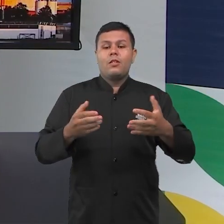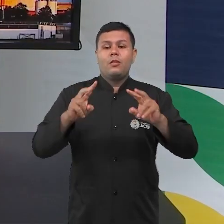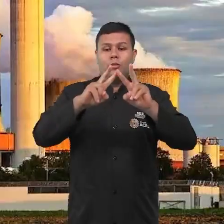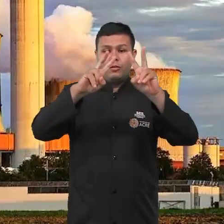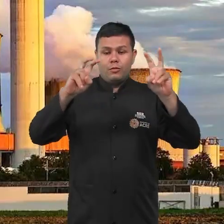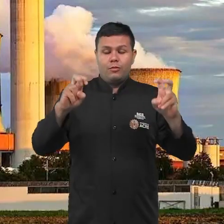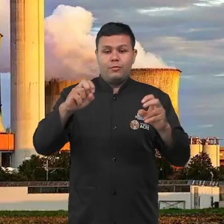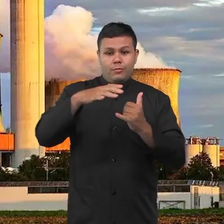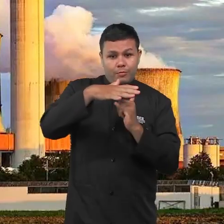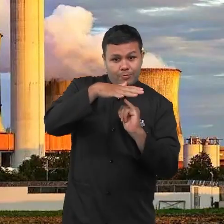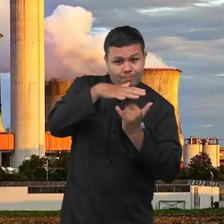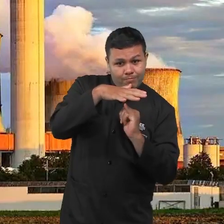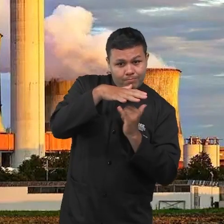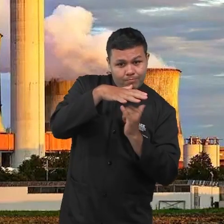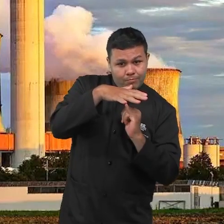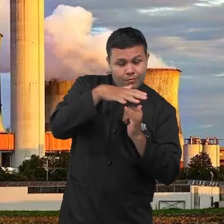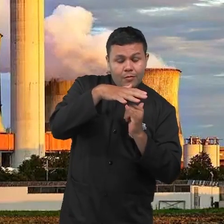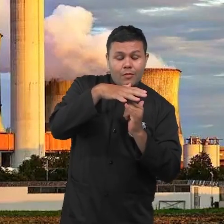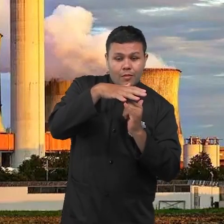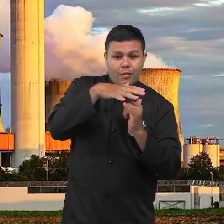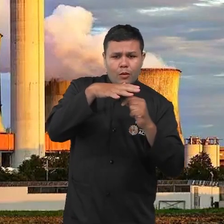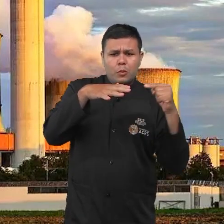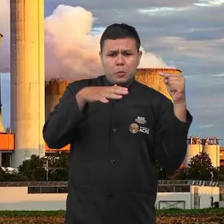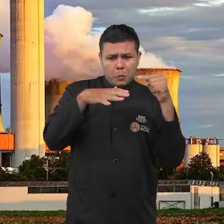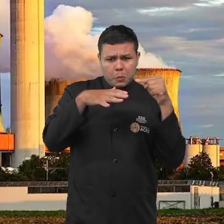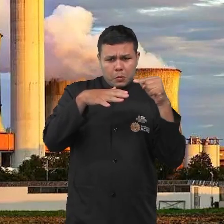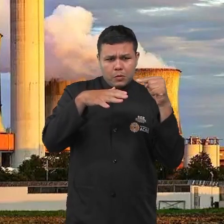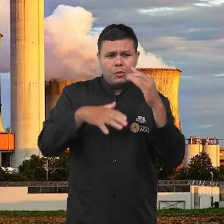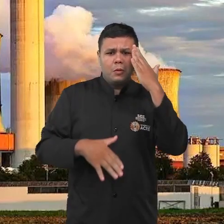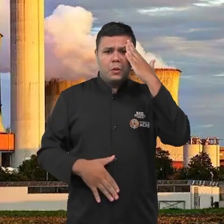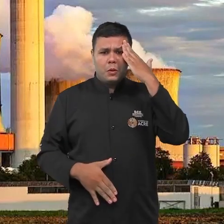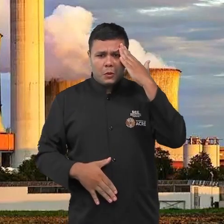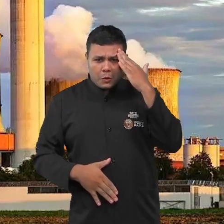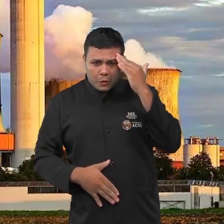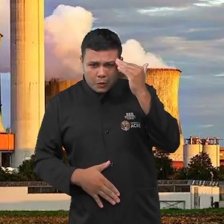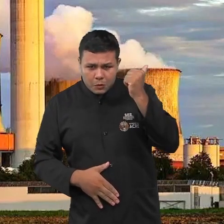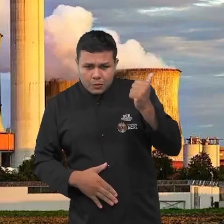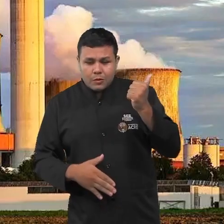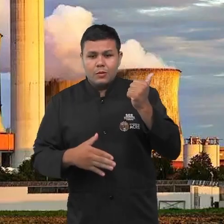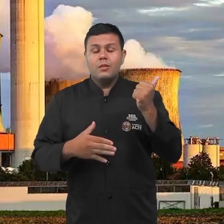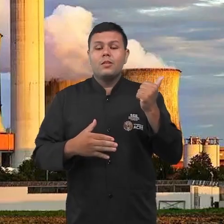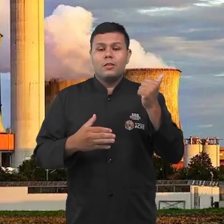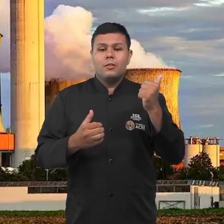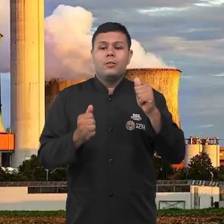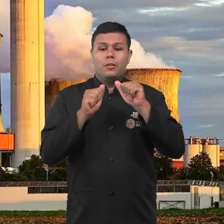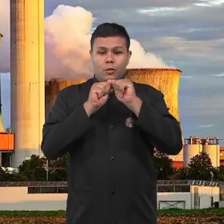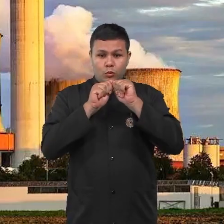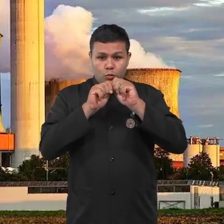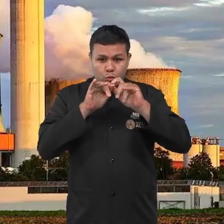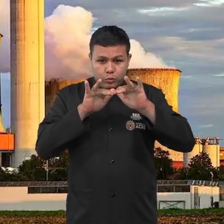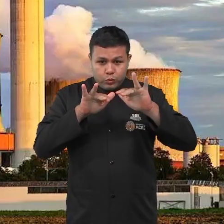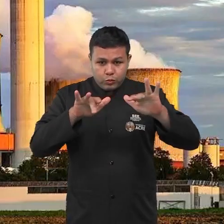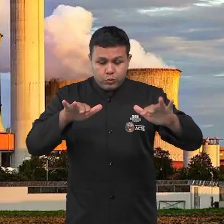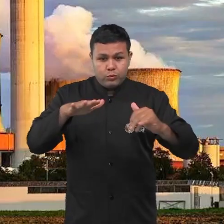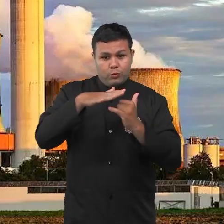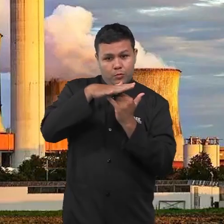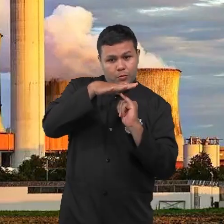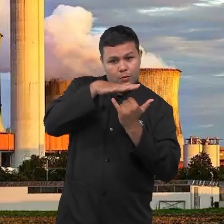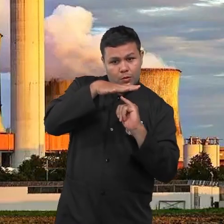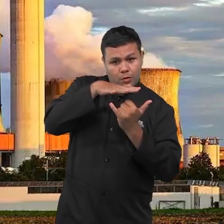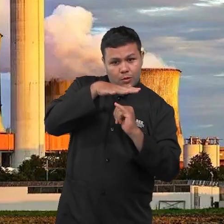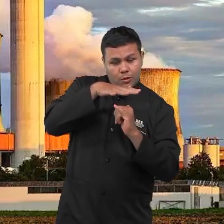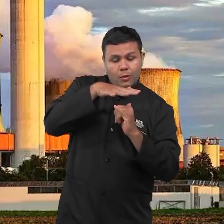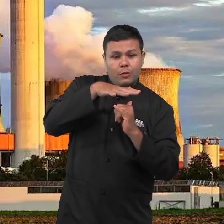Você sabia que as usinas nucleares, elas funcionam por radiações nucleares, por reações nucleares,